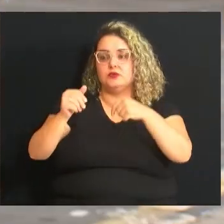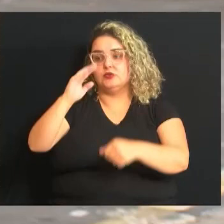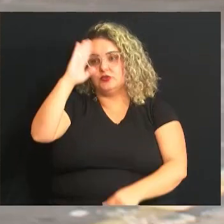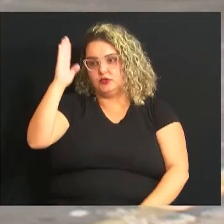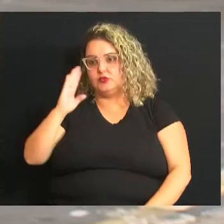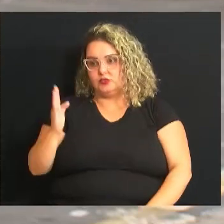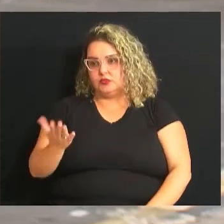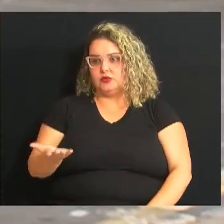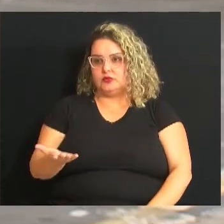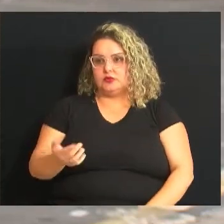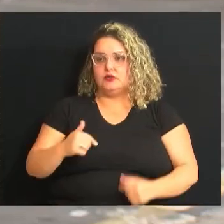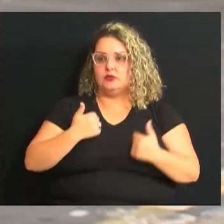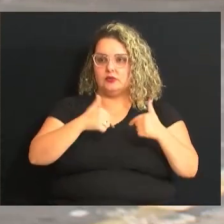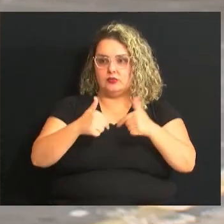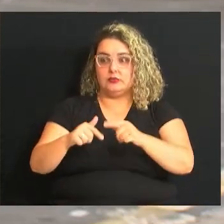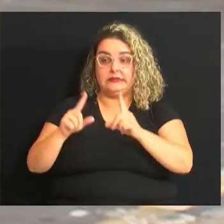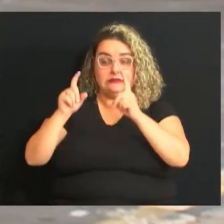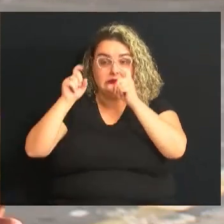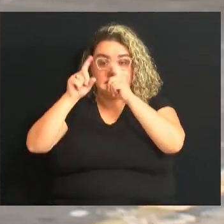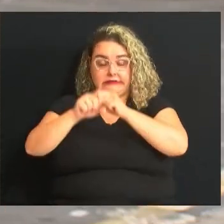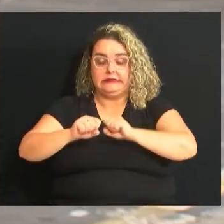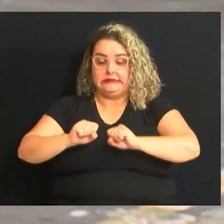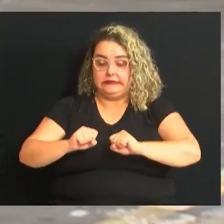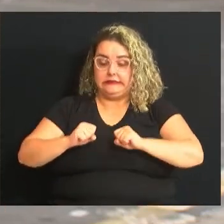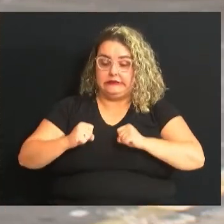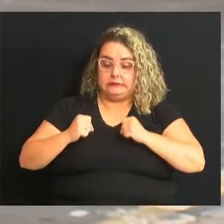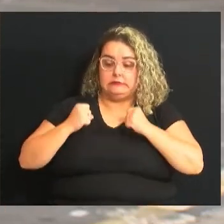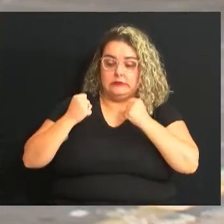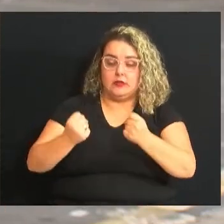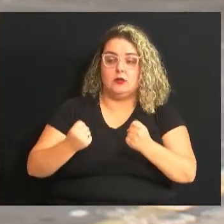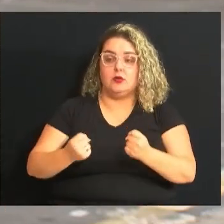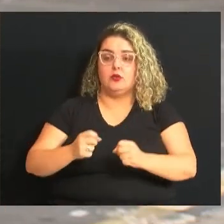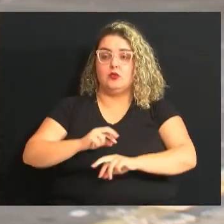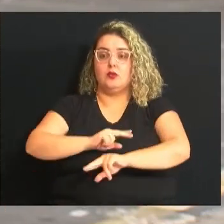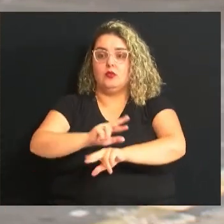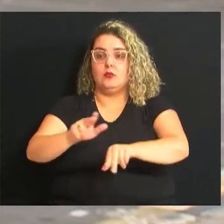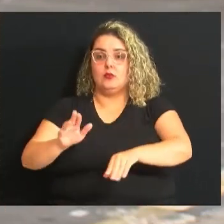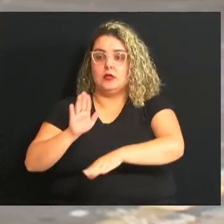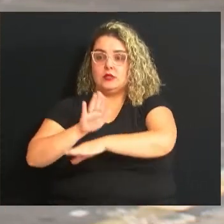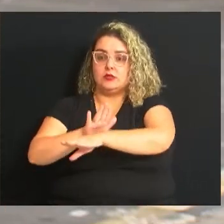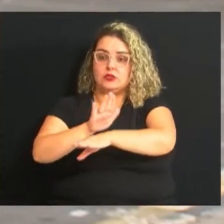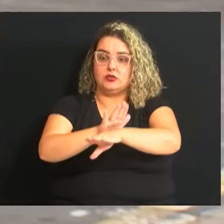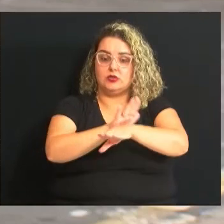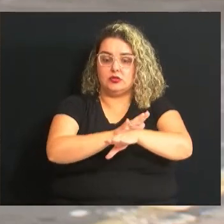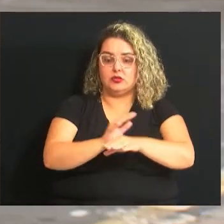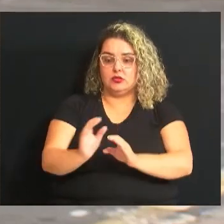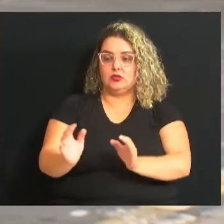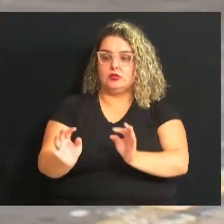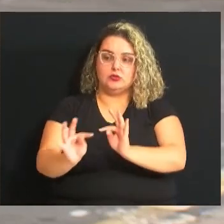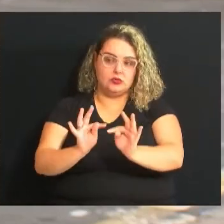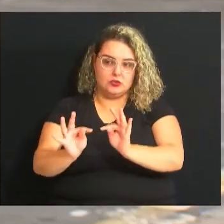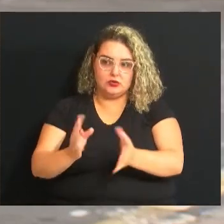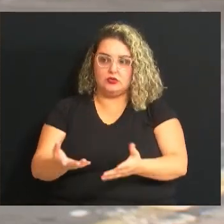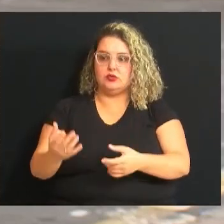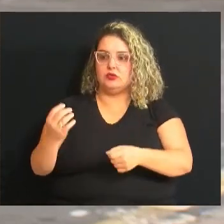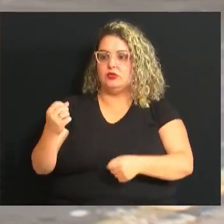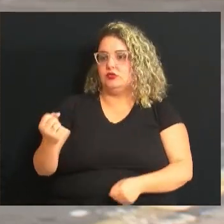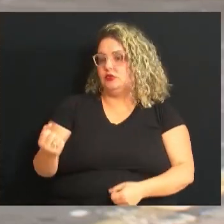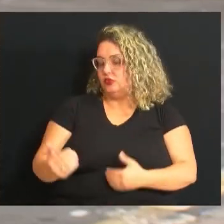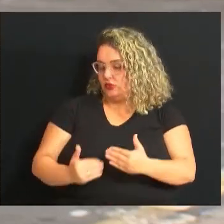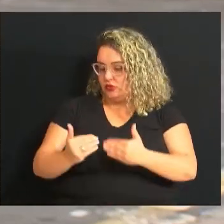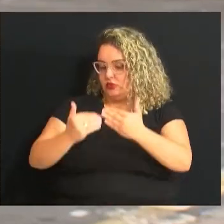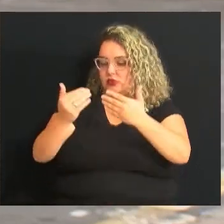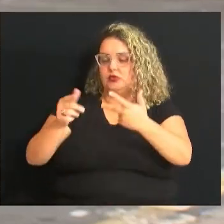esse Brasil afora. Então foi um trabalho árduo. Nós contamos com muita colaboração da equipe técnica, dos